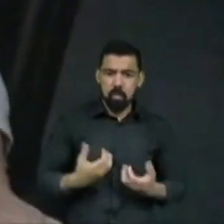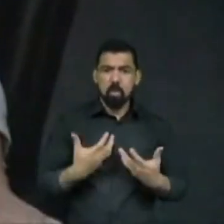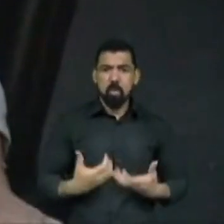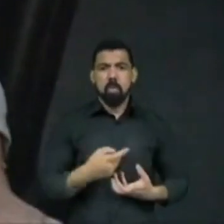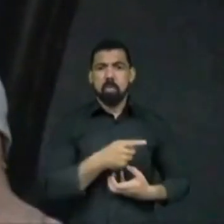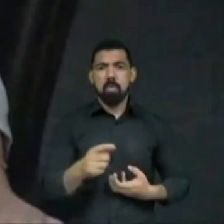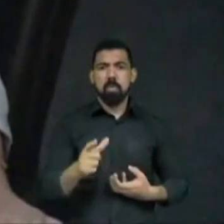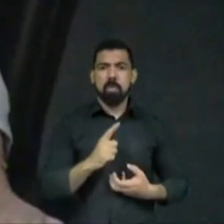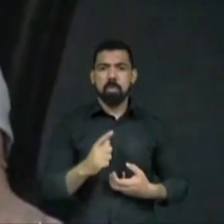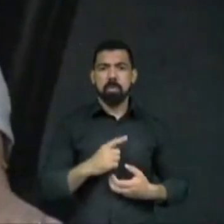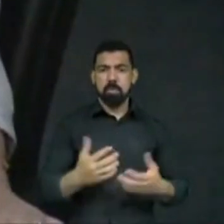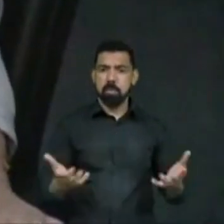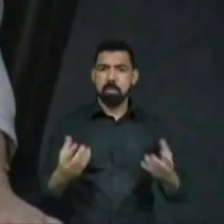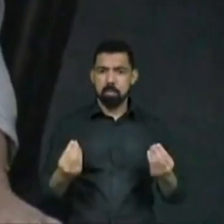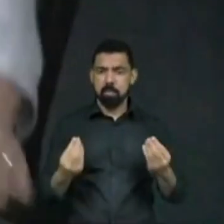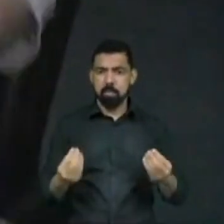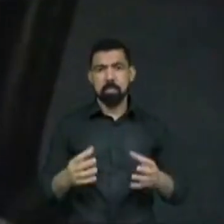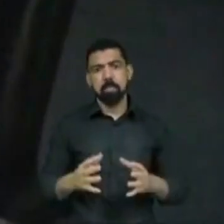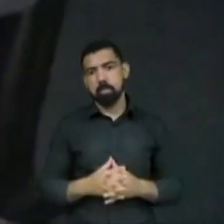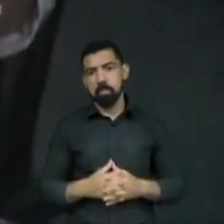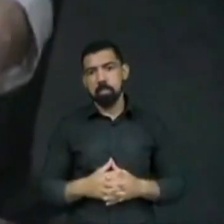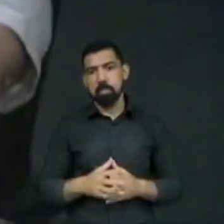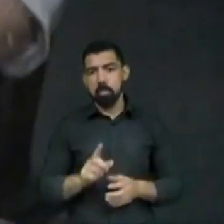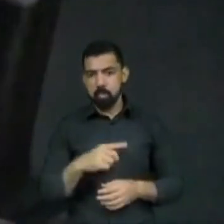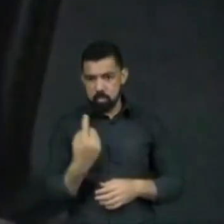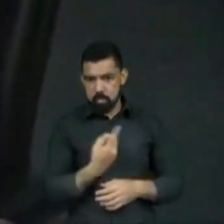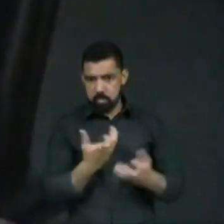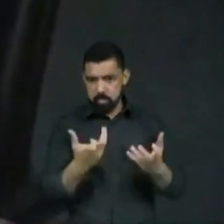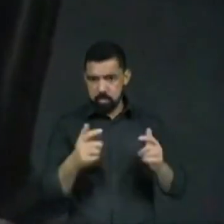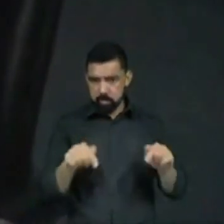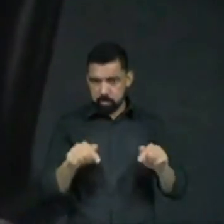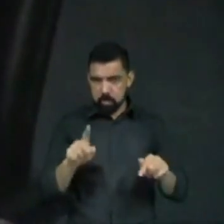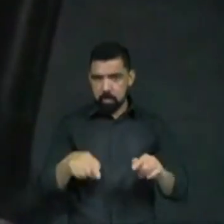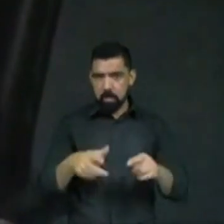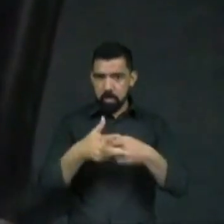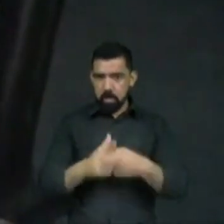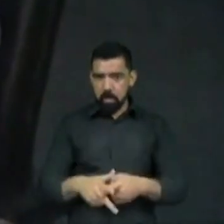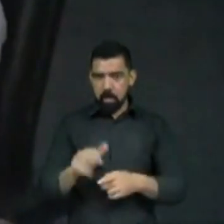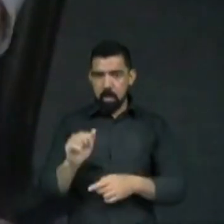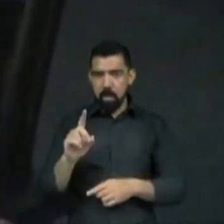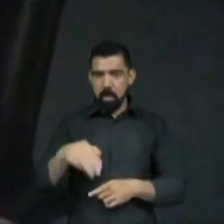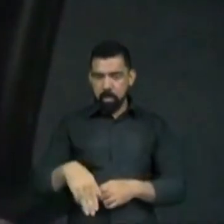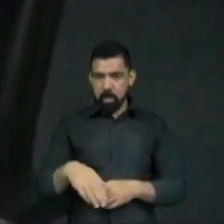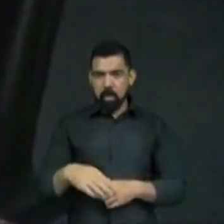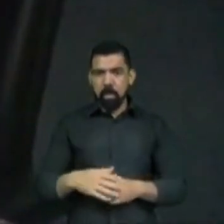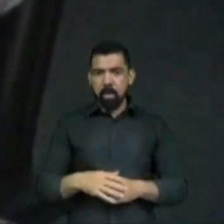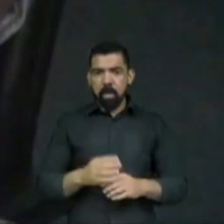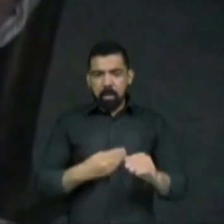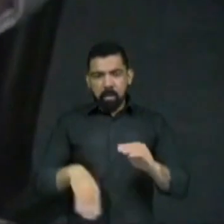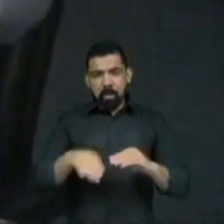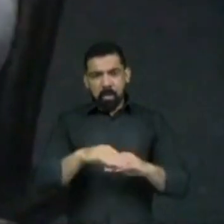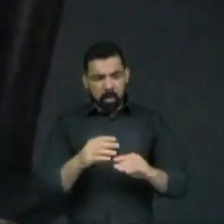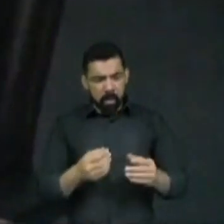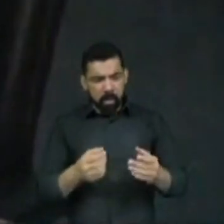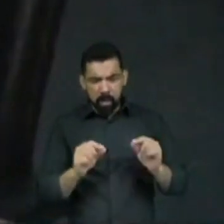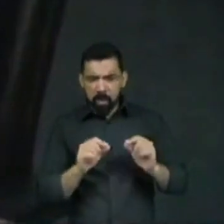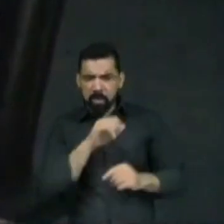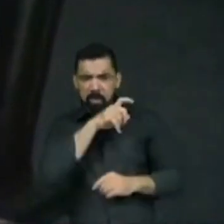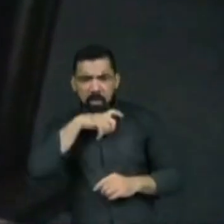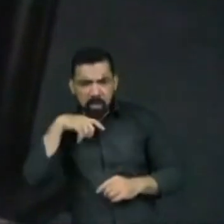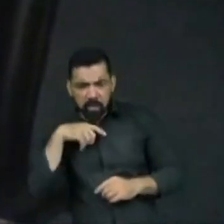levar, meu Deus. É o que nós queremos, uma reforma administrativa que abre mais cargos, que cria cargos